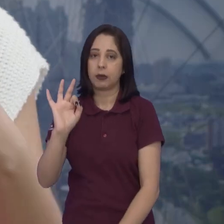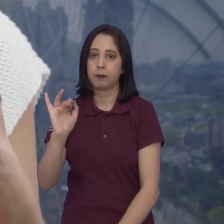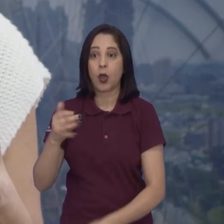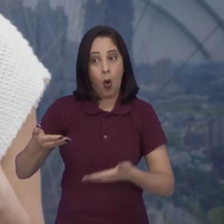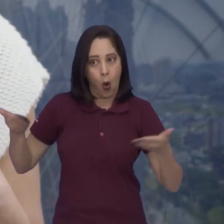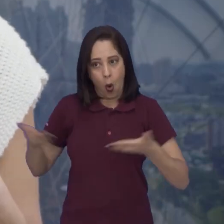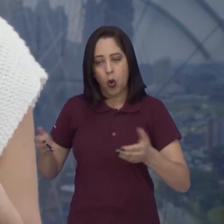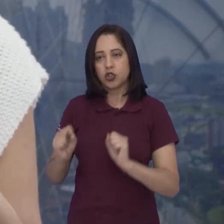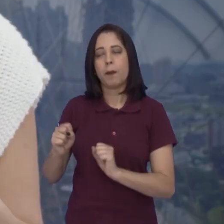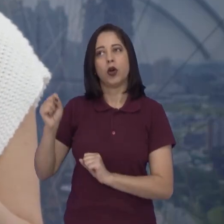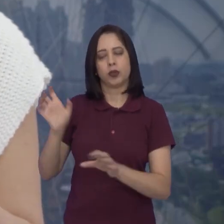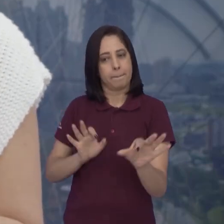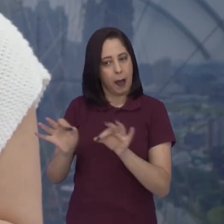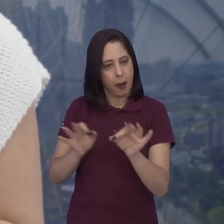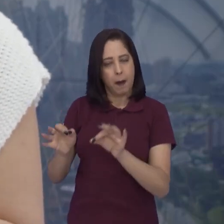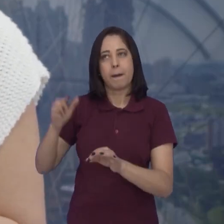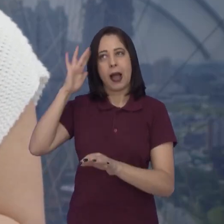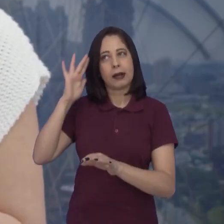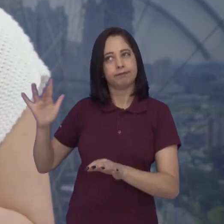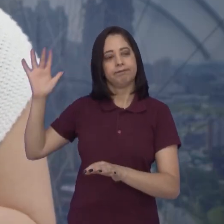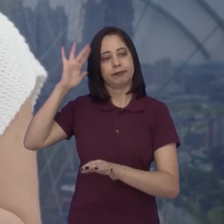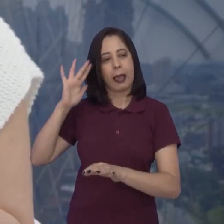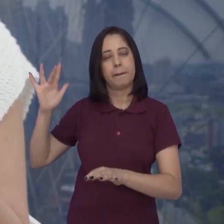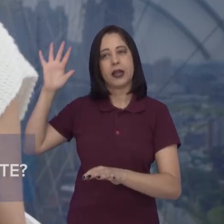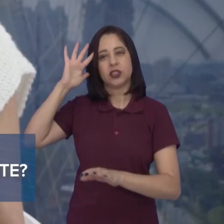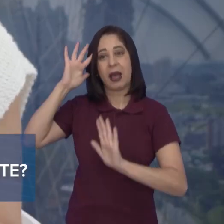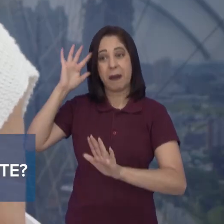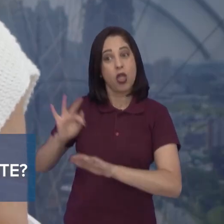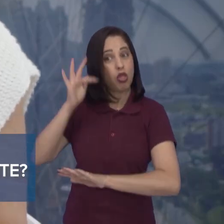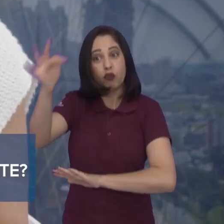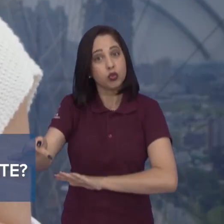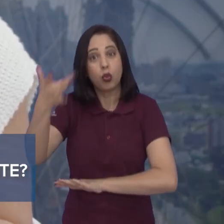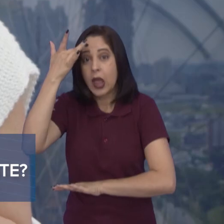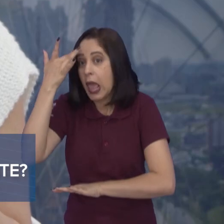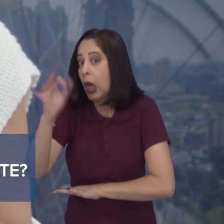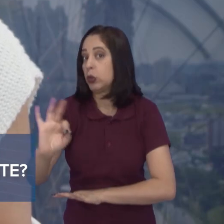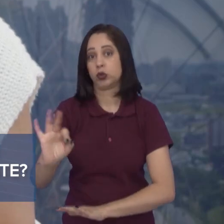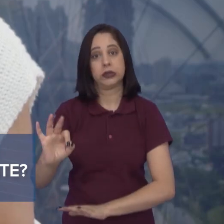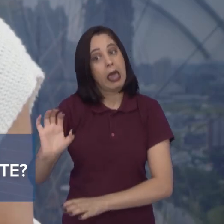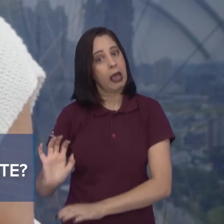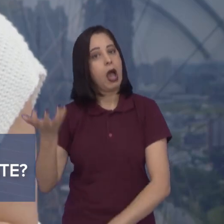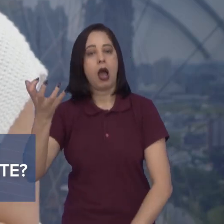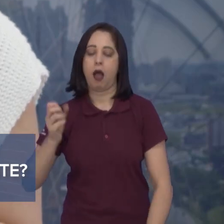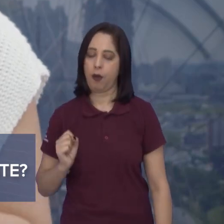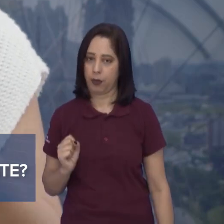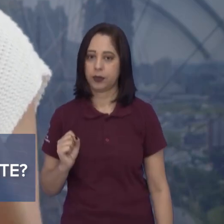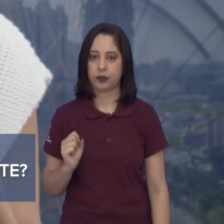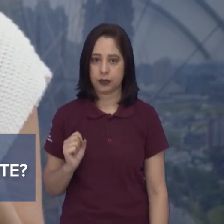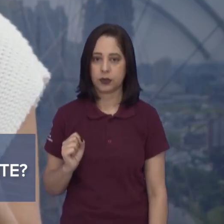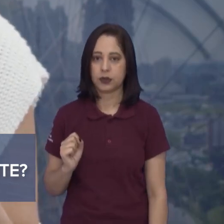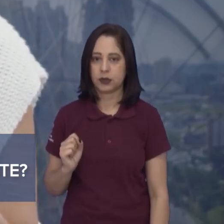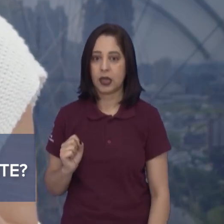precisa controlar na realidade, né? Acredito que o planejamento ele tem que ser um planejamento de controle do que é o urbano. E fazer